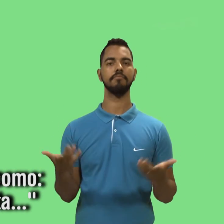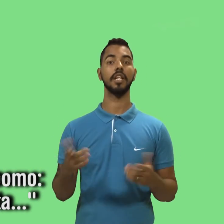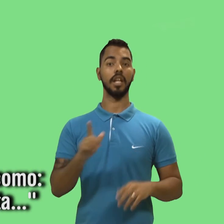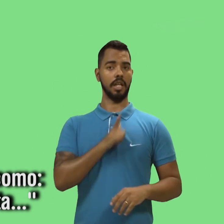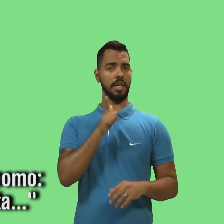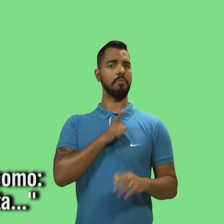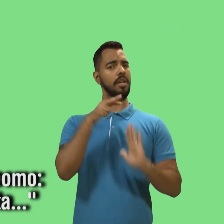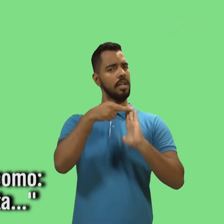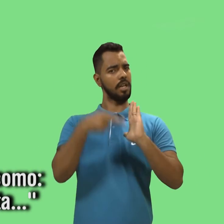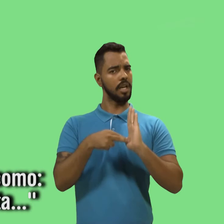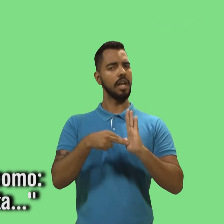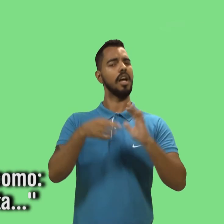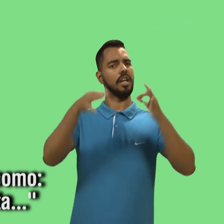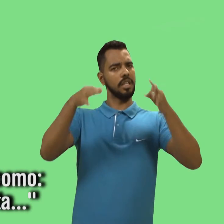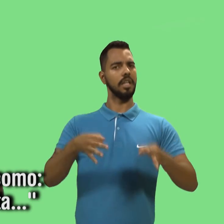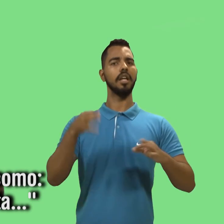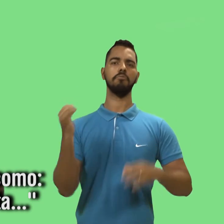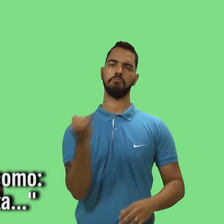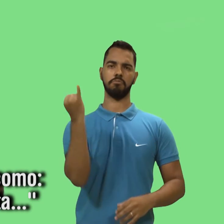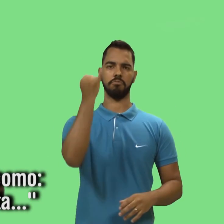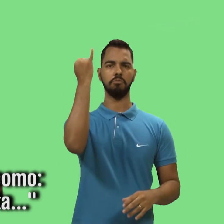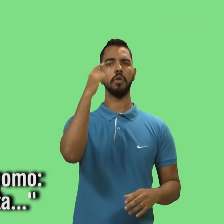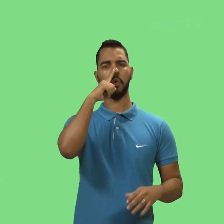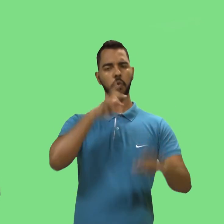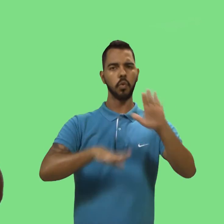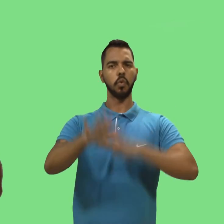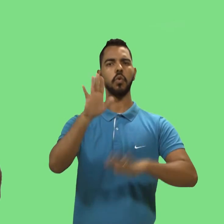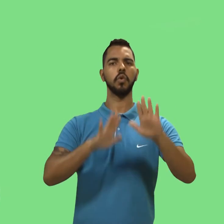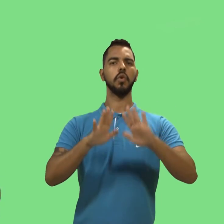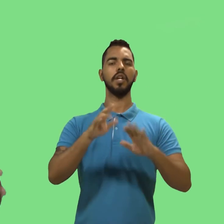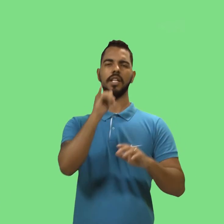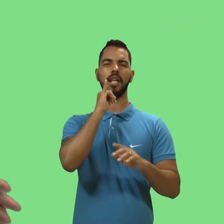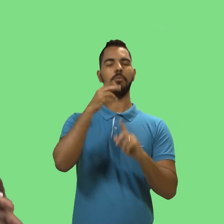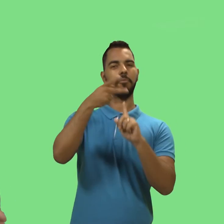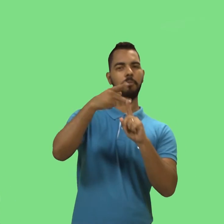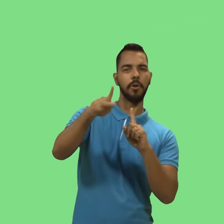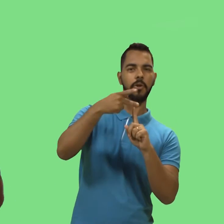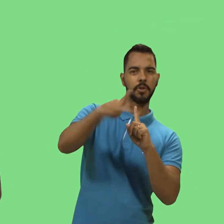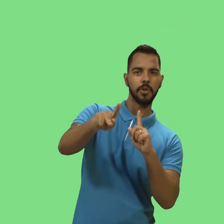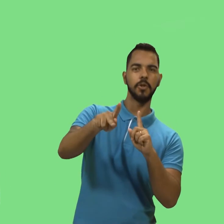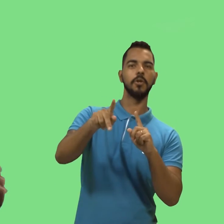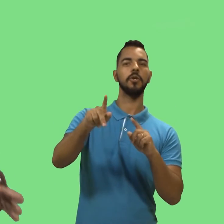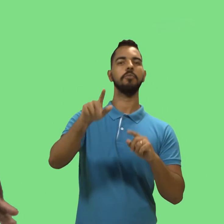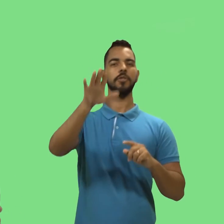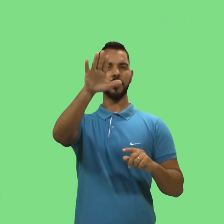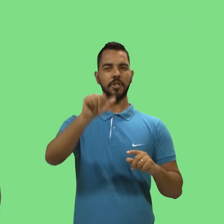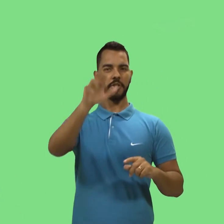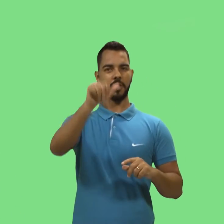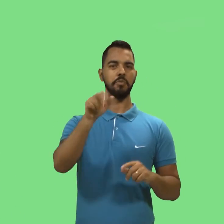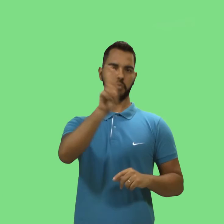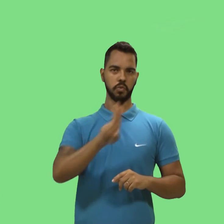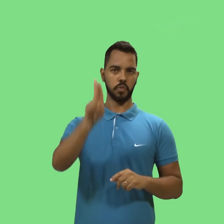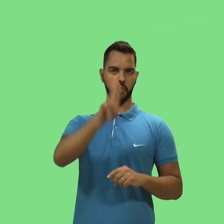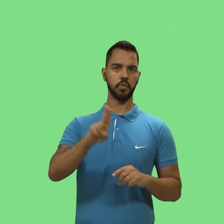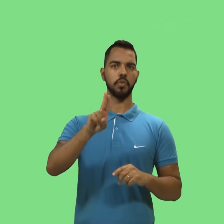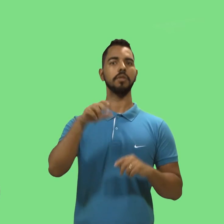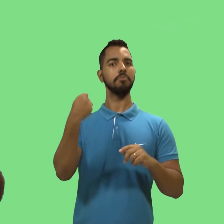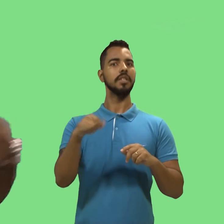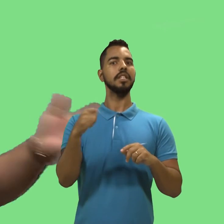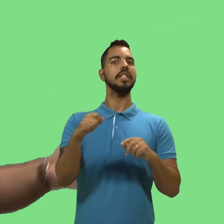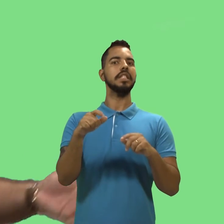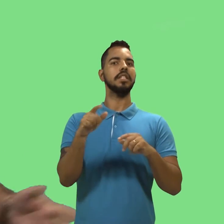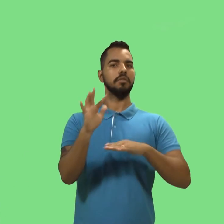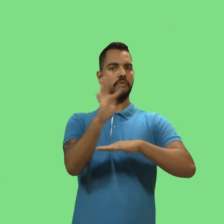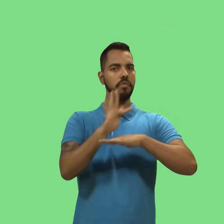tomar cuidado com o emprego dos pronomes de tratamento, que deve ser uniforme, sem que se misture a terceira pessoa